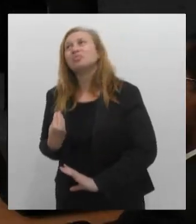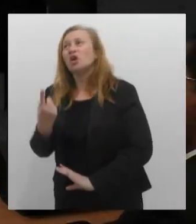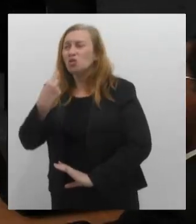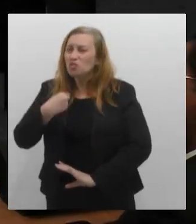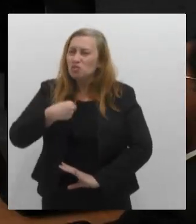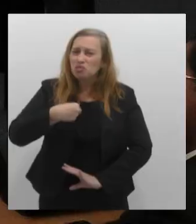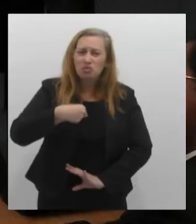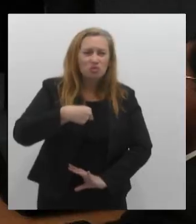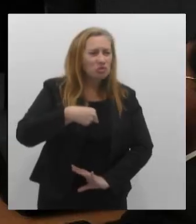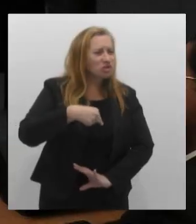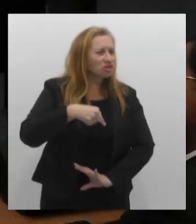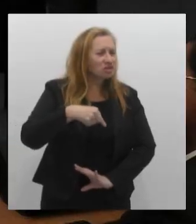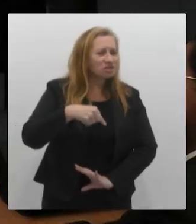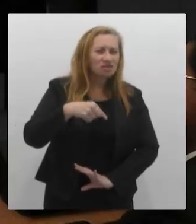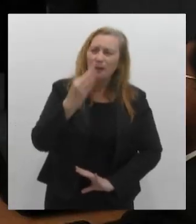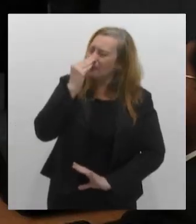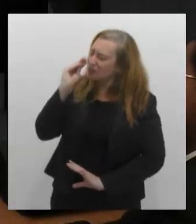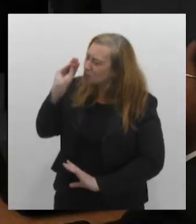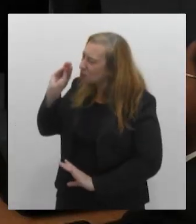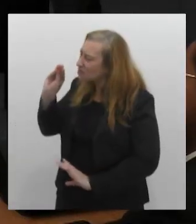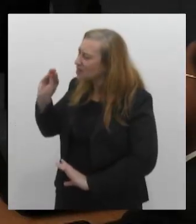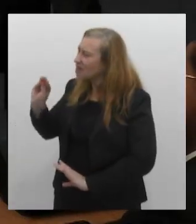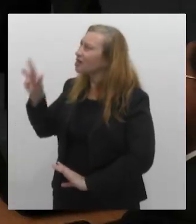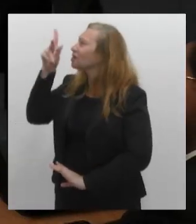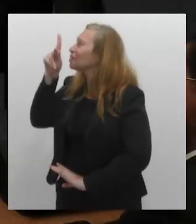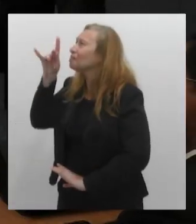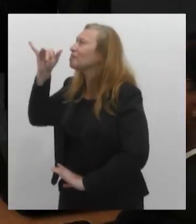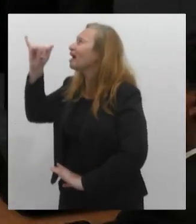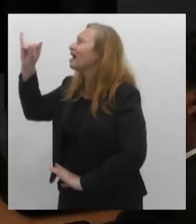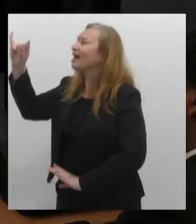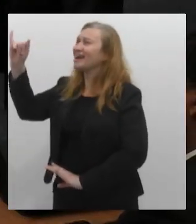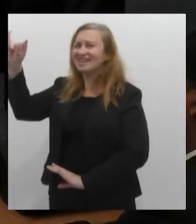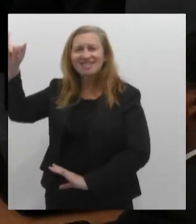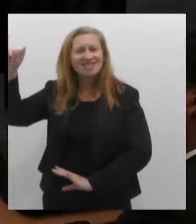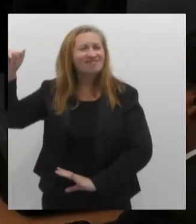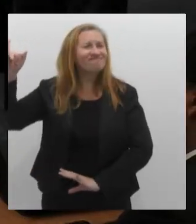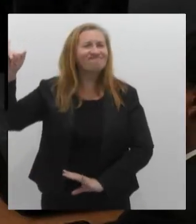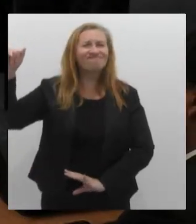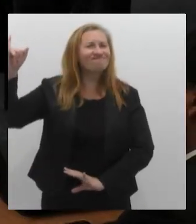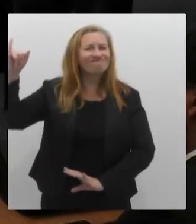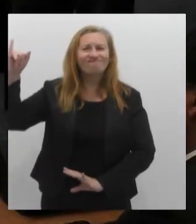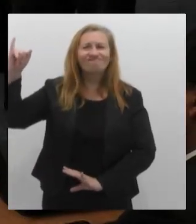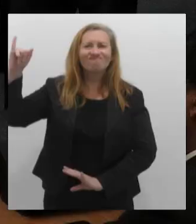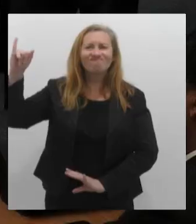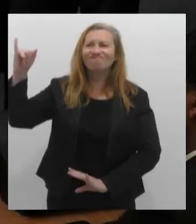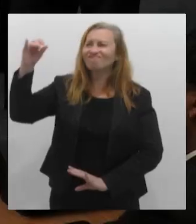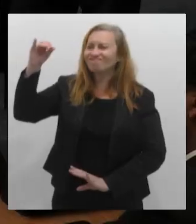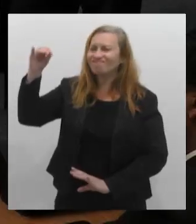Fui embora, disse ao Pai, dá-me o que é meu.